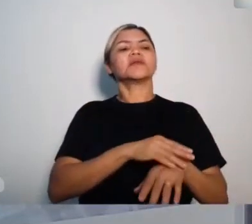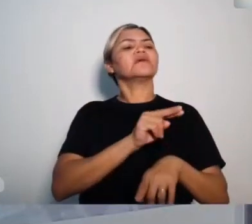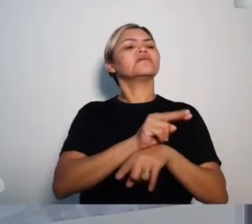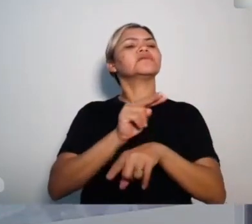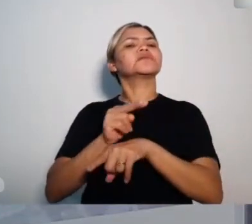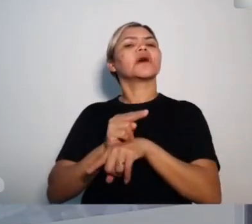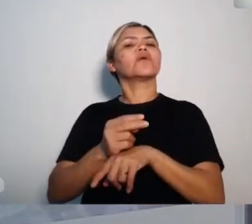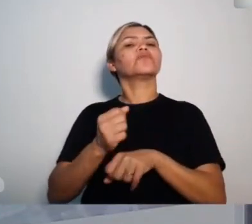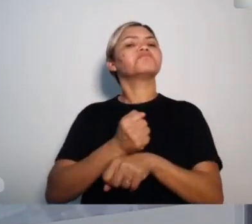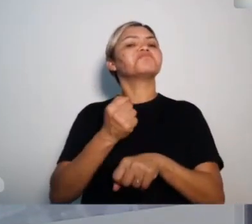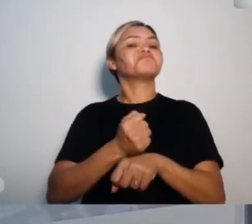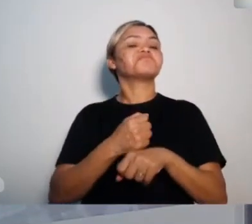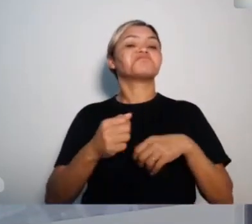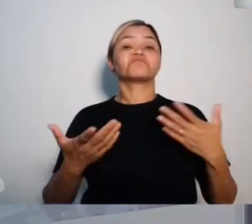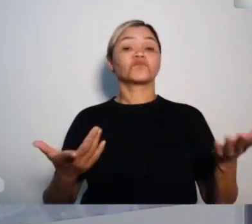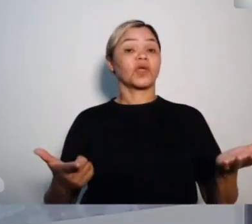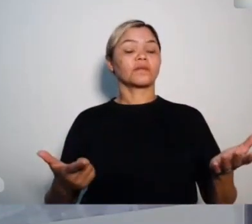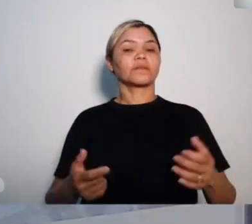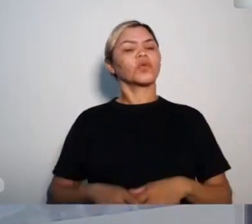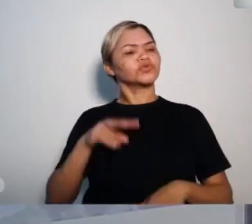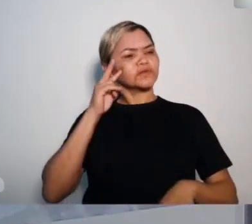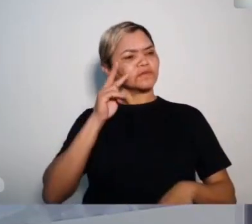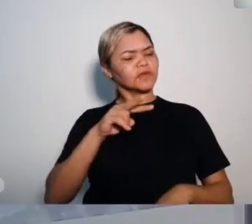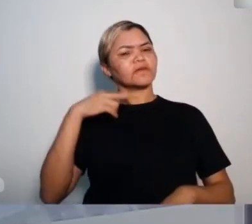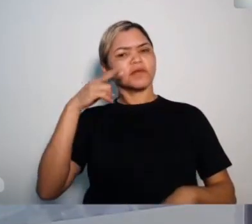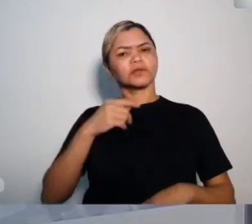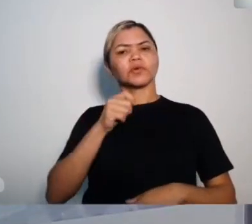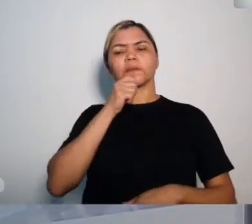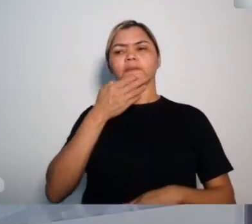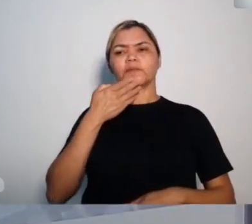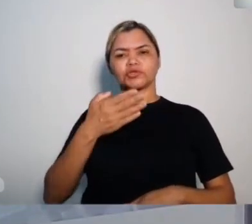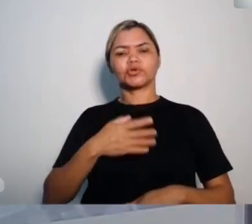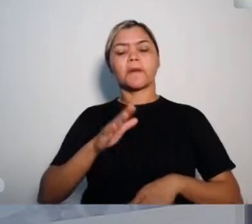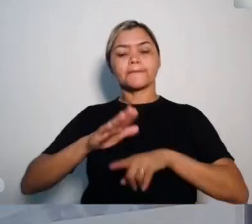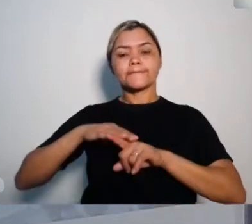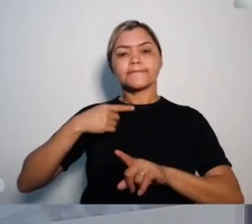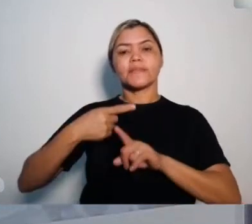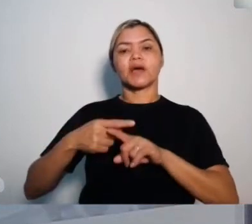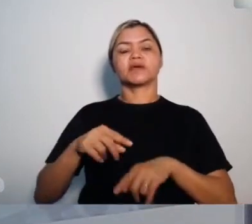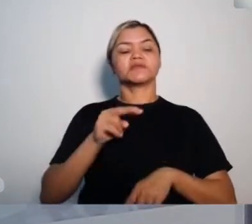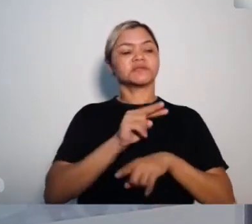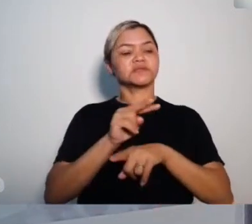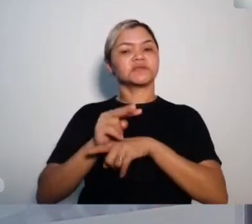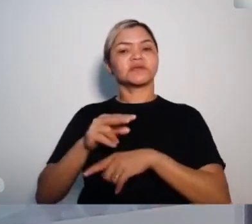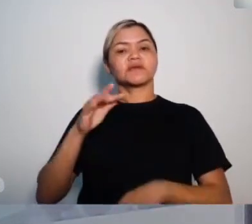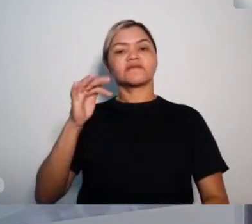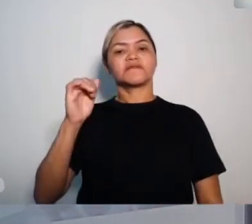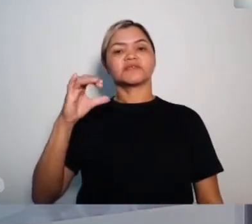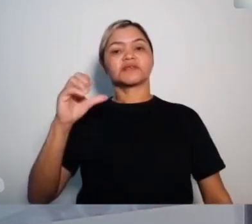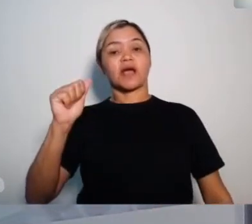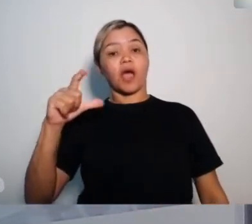obras? Hoje eu vi que algum vereador, aqui não me recordo, pediu mais fiscal para as obras.